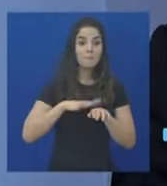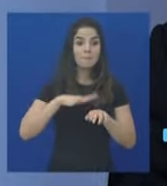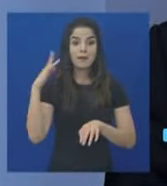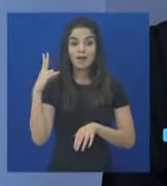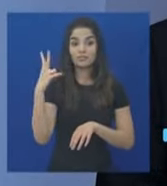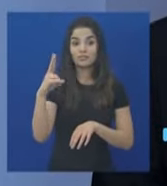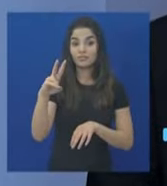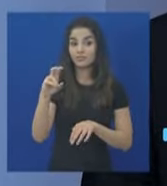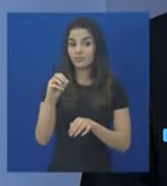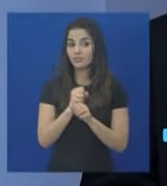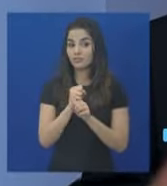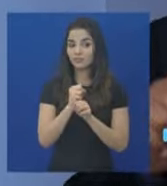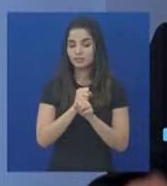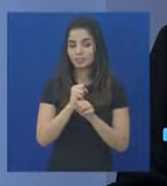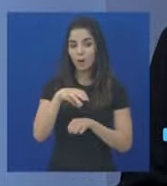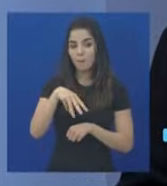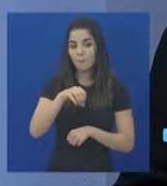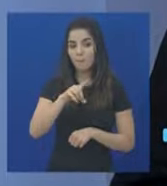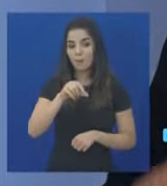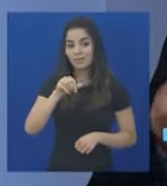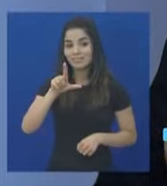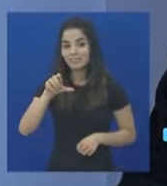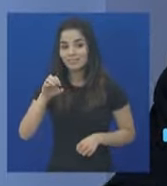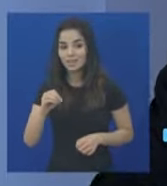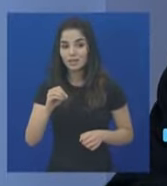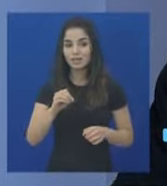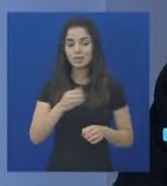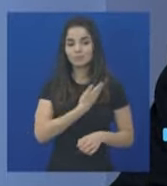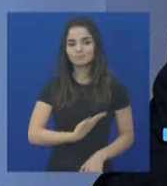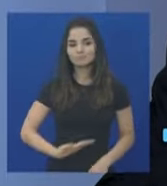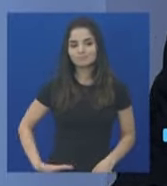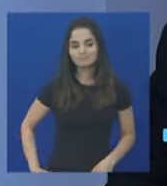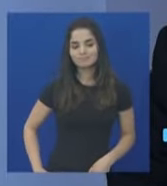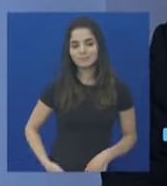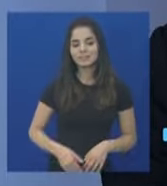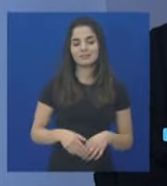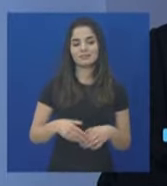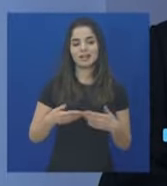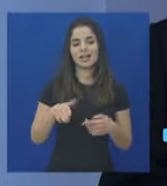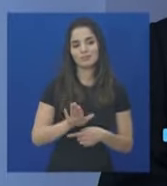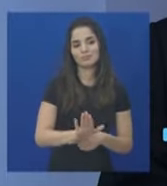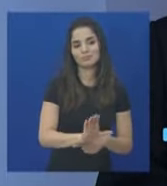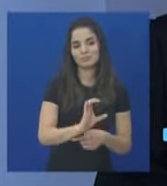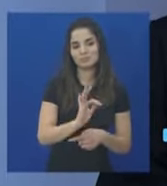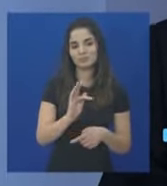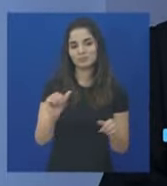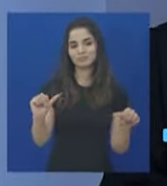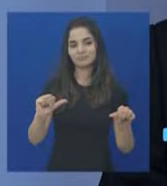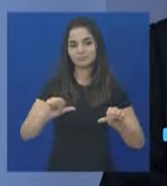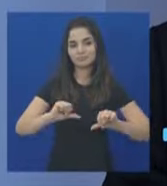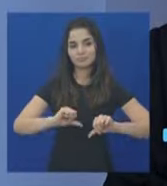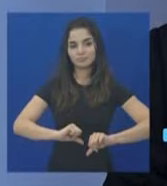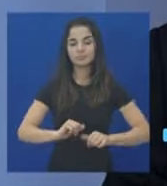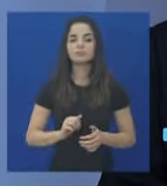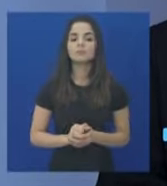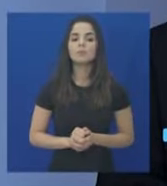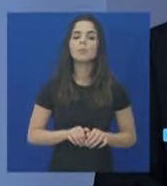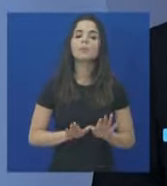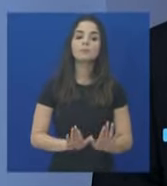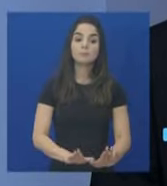esse modelo de governo que levou a cidade a este buraco que nós estamos vivendo hoje. Mas Cabo Frio é mais